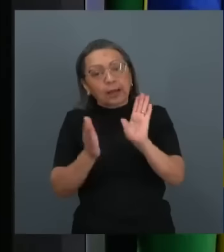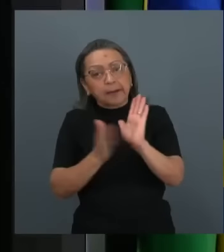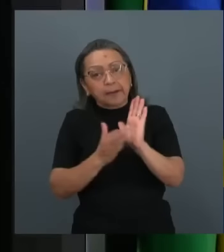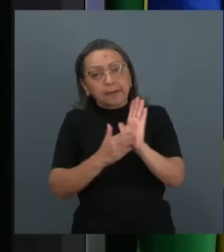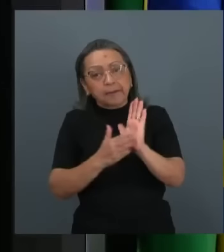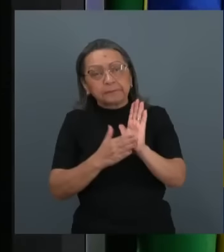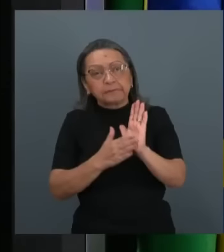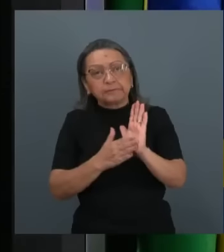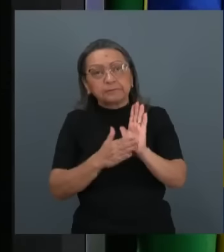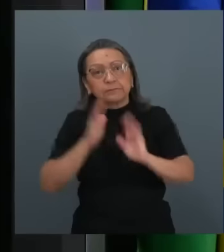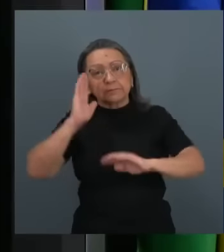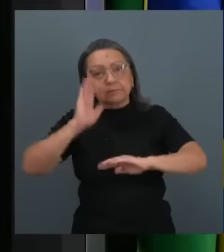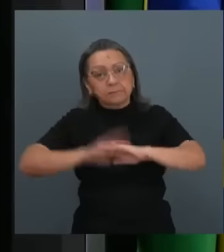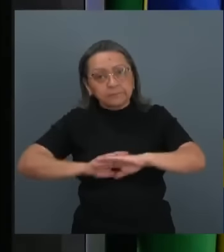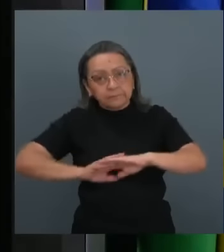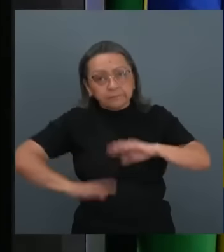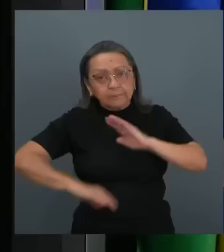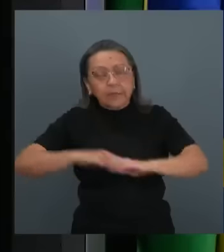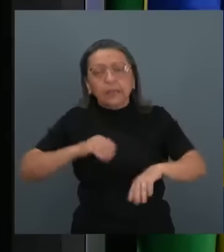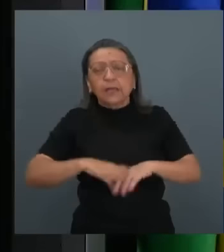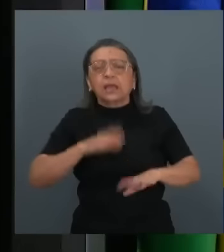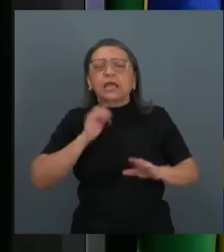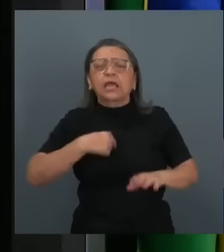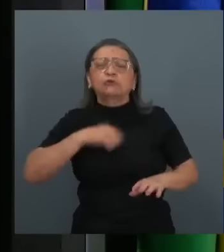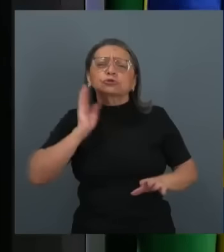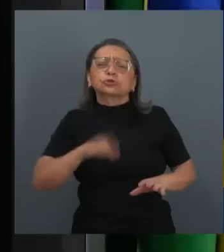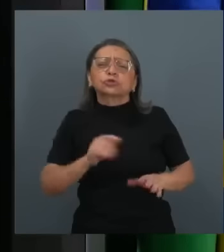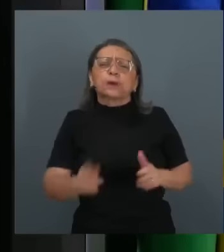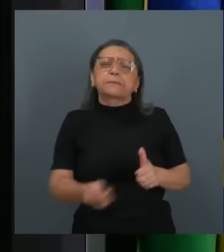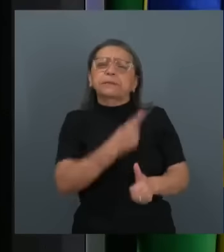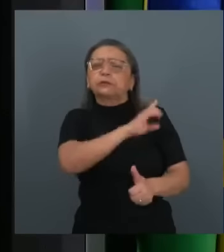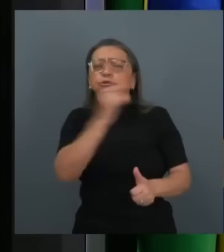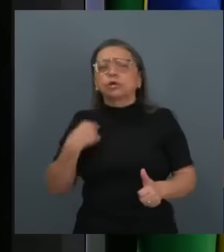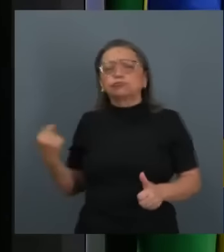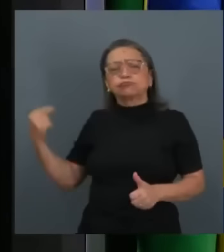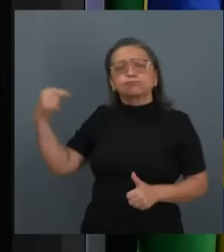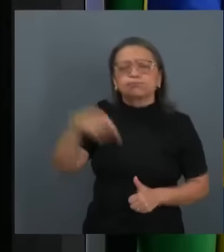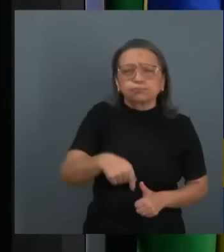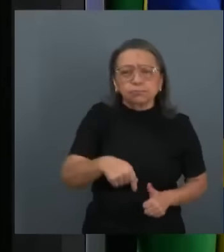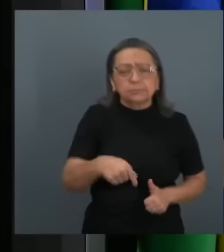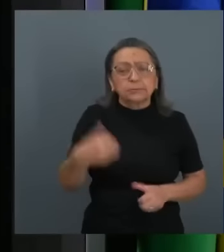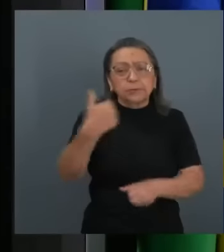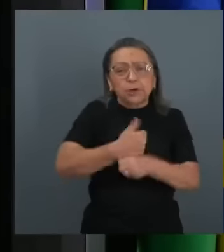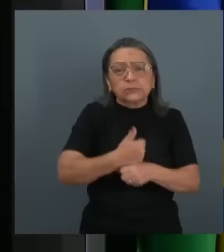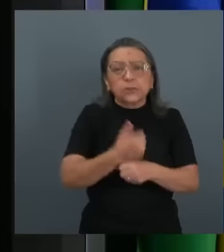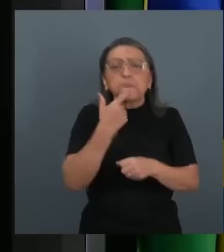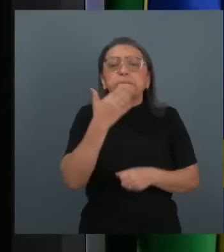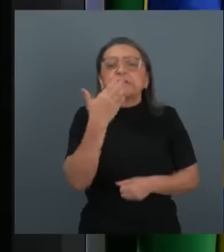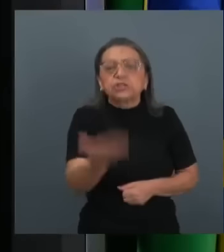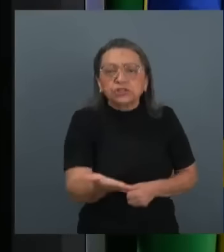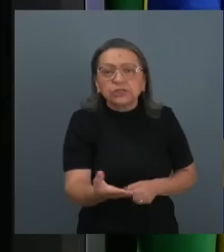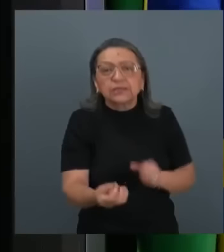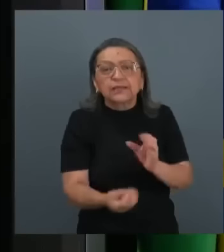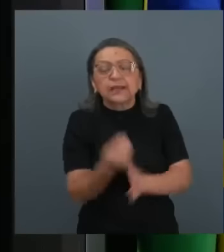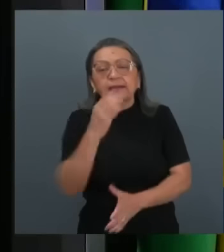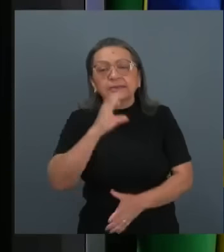Senado Federal, um pedido que eu venho fazendo desde o primeiro dia que eu cheguei aqui, que é uma